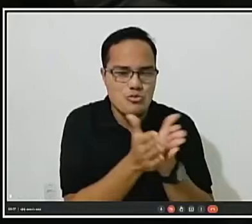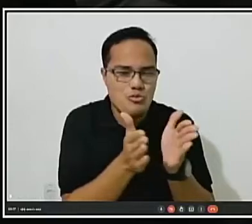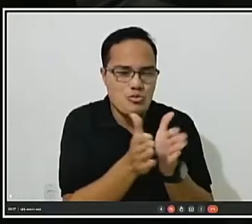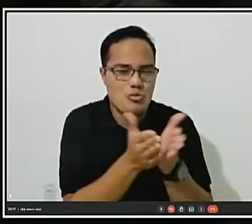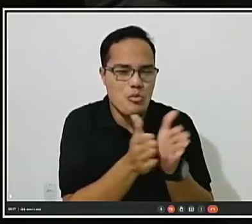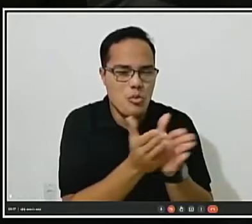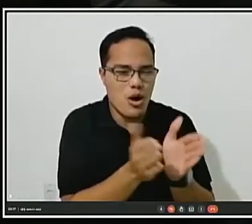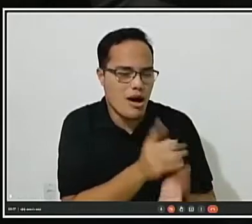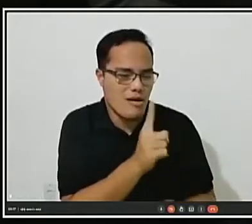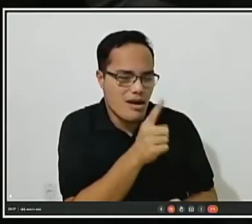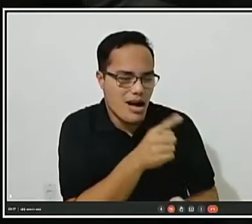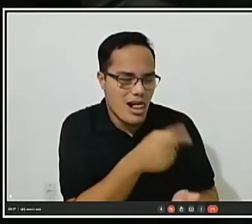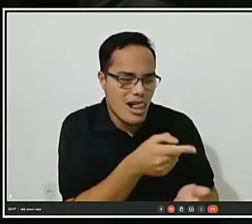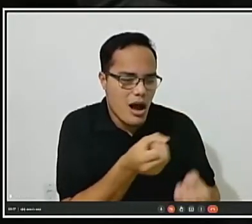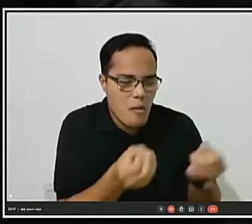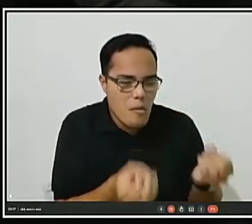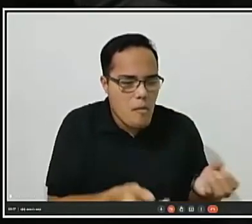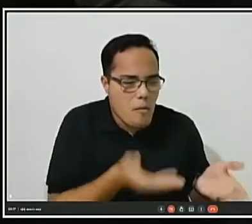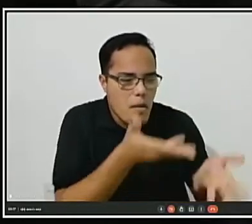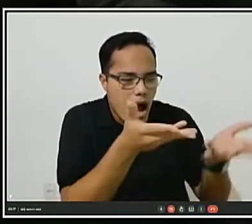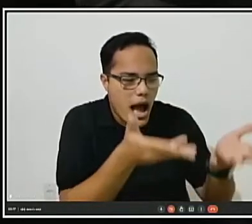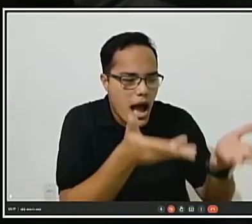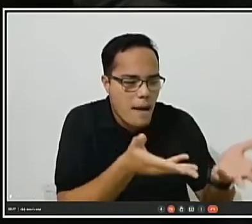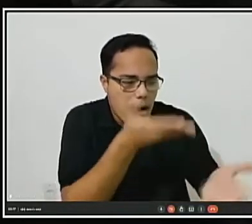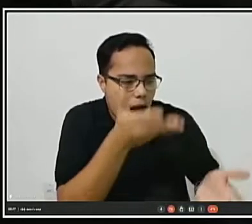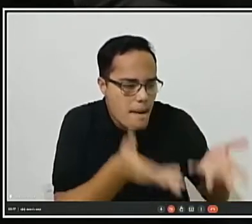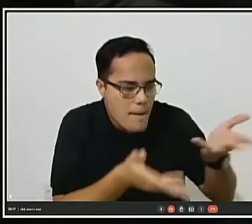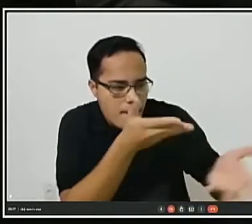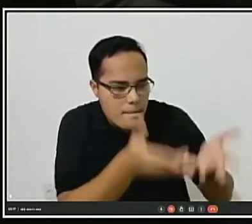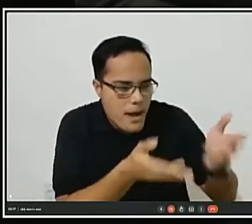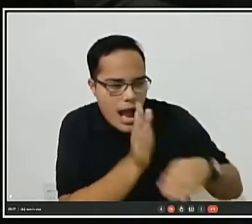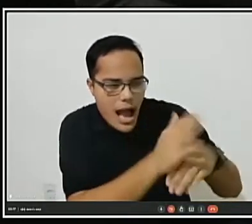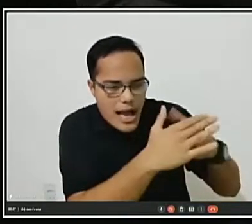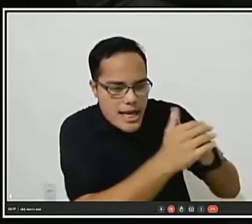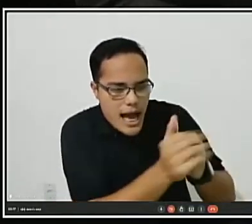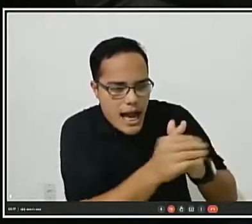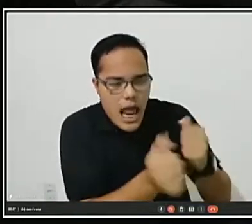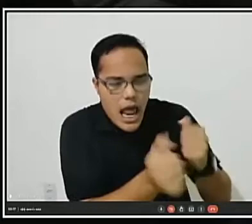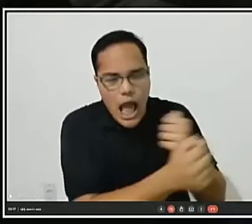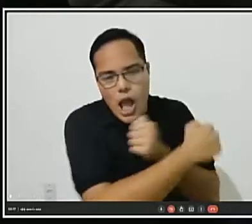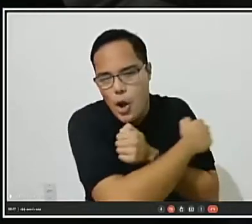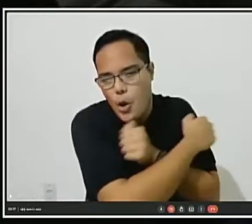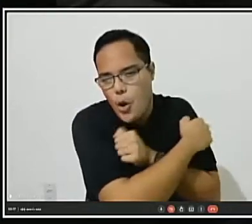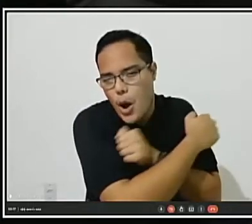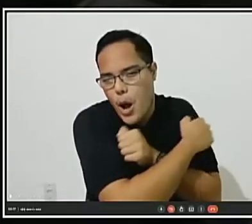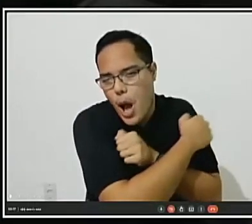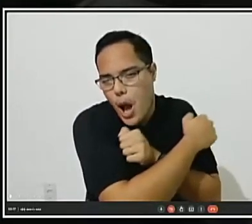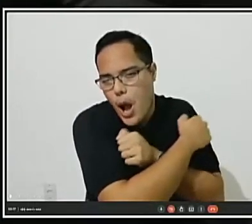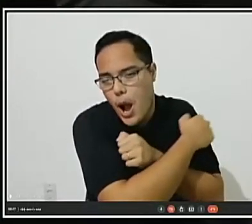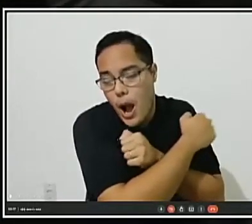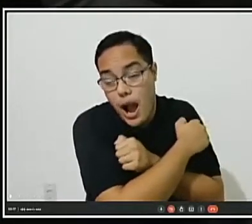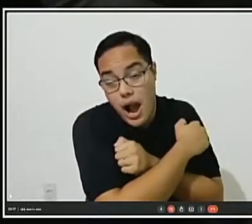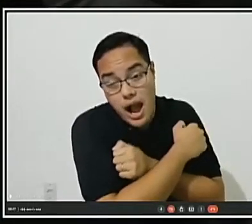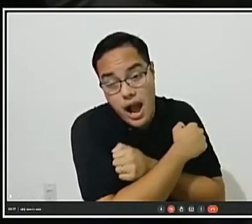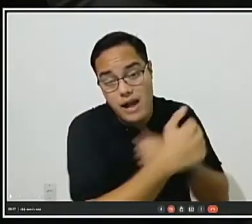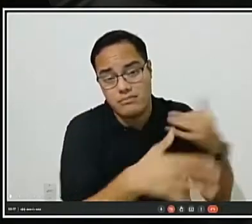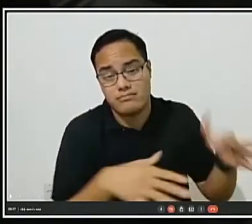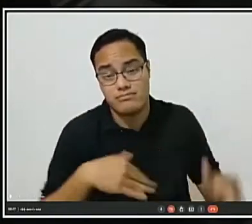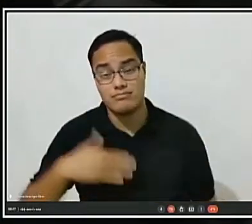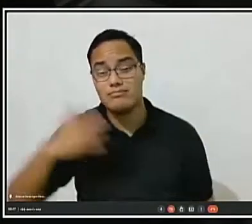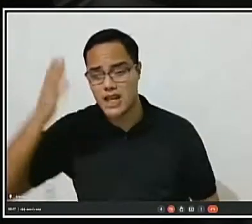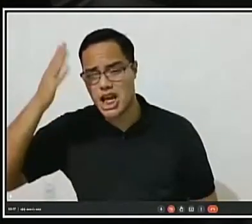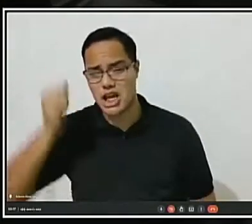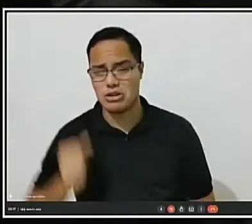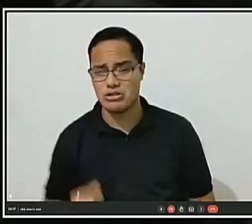servem o sopão, ficam lá abraçando e contando história. Eu sei, porque eu faço entrega nesses bairros